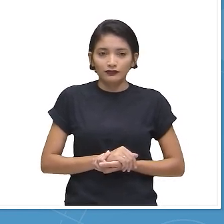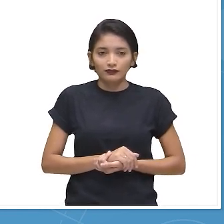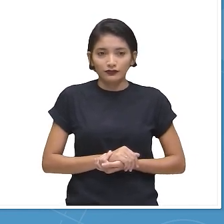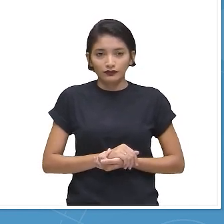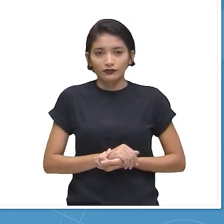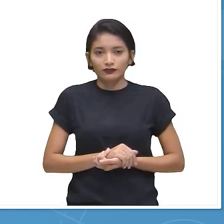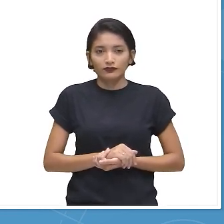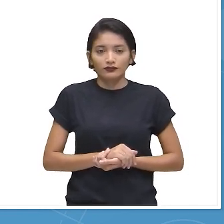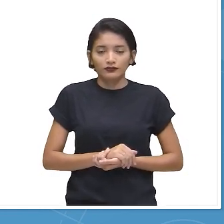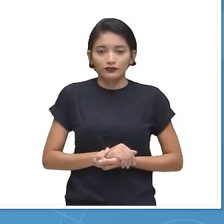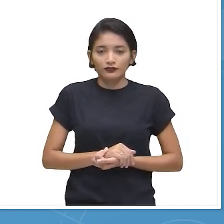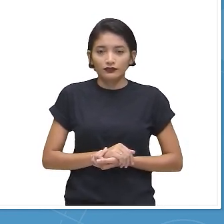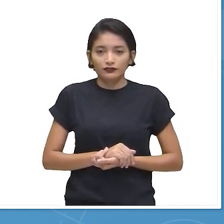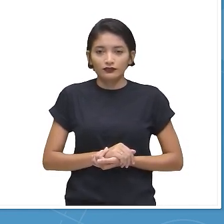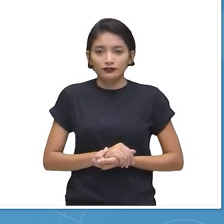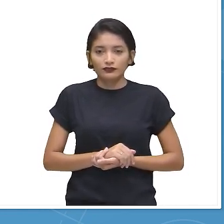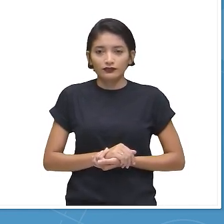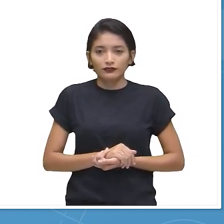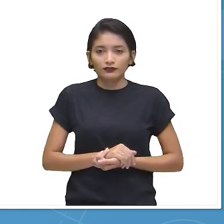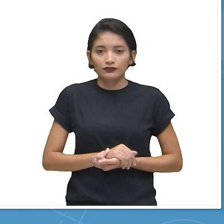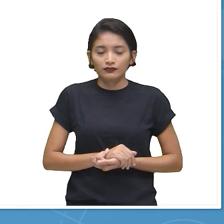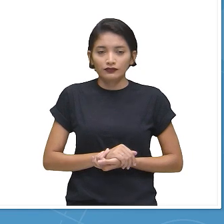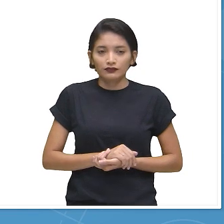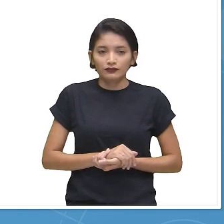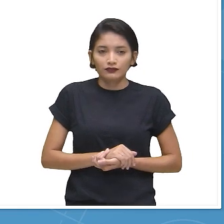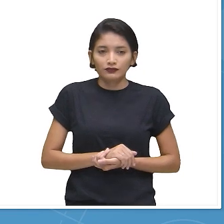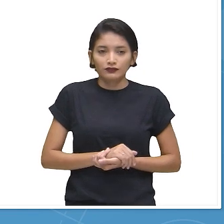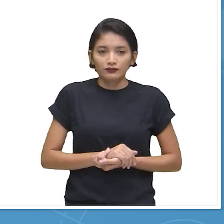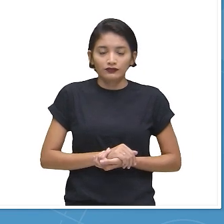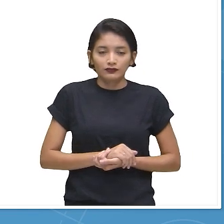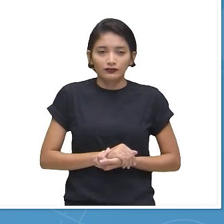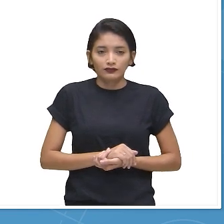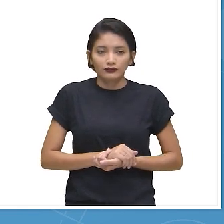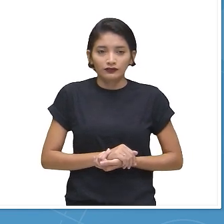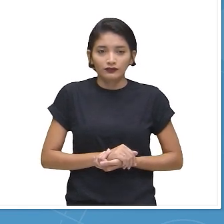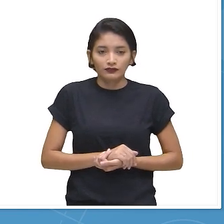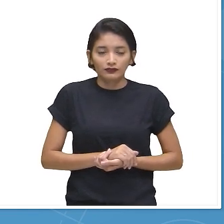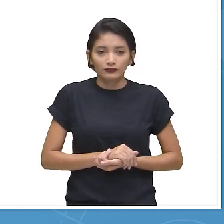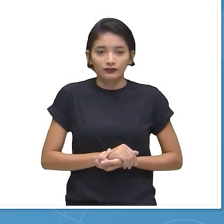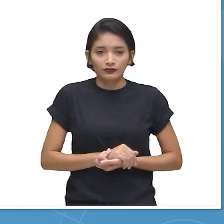Tatu. Digo isto para brincar, pois nunca vi um